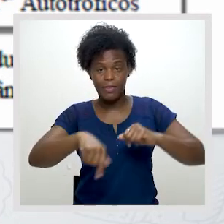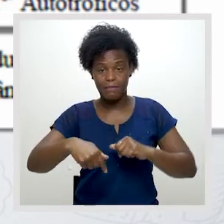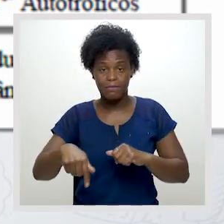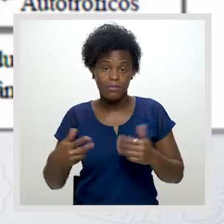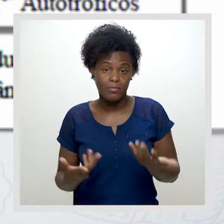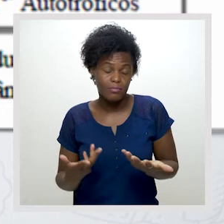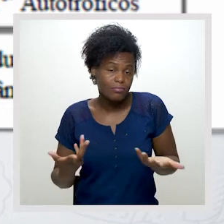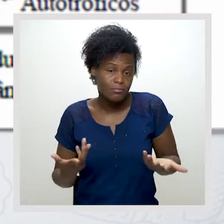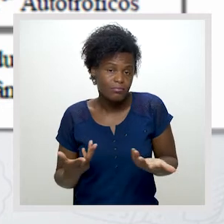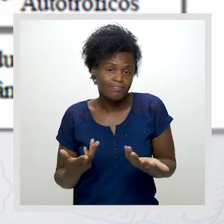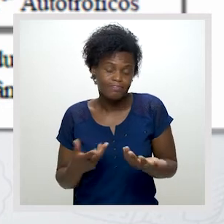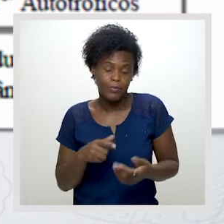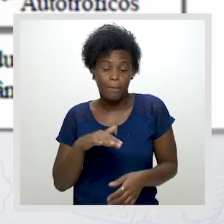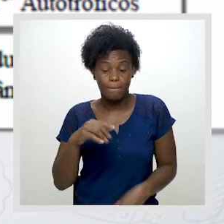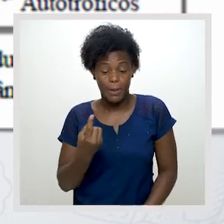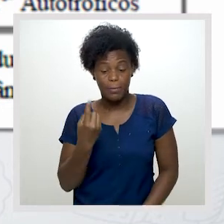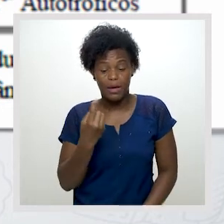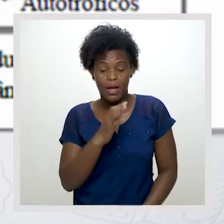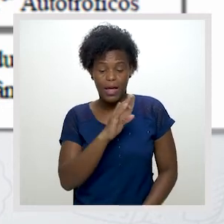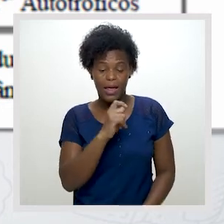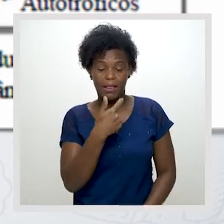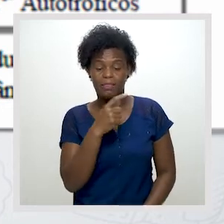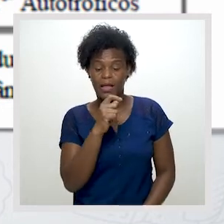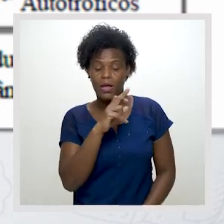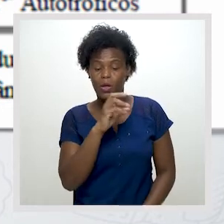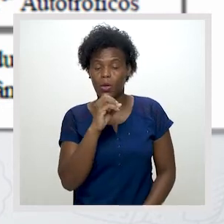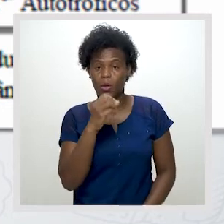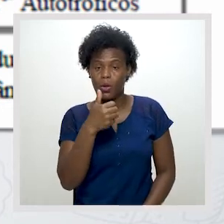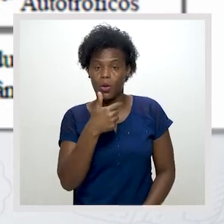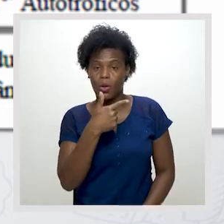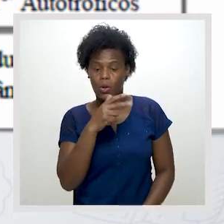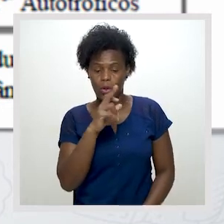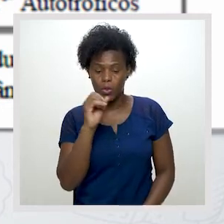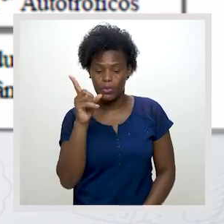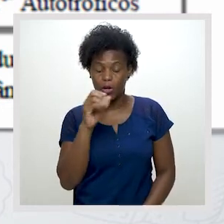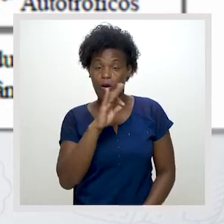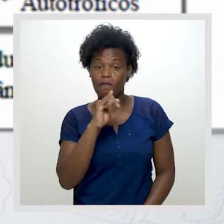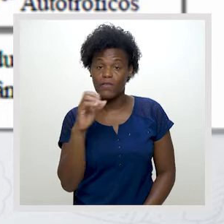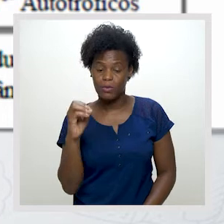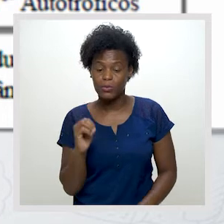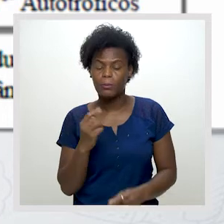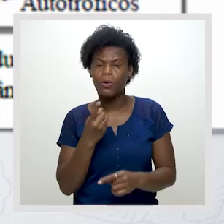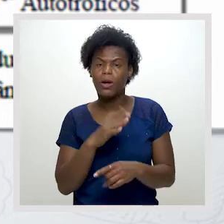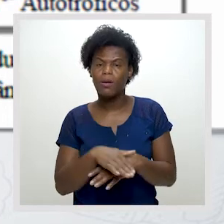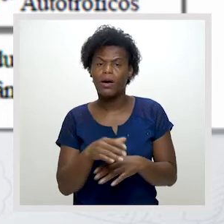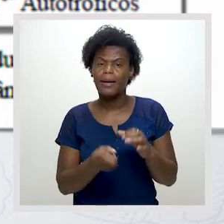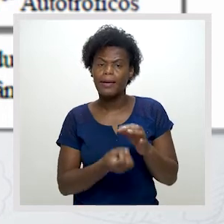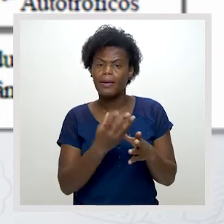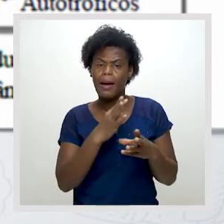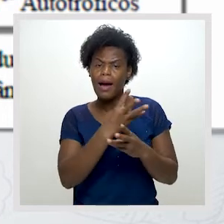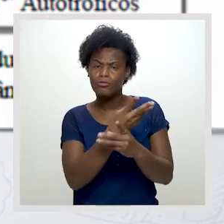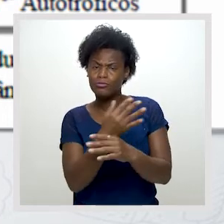Né, dos primeiros heterotróficos, graças ao quê? Ao aparecimento das algas azuis,